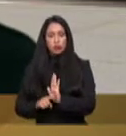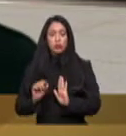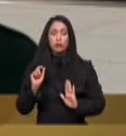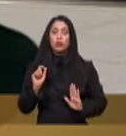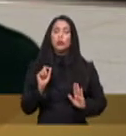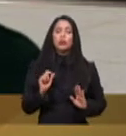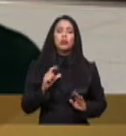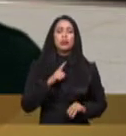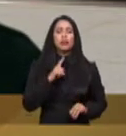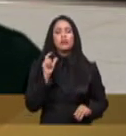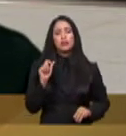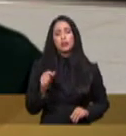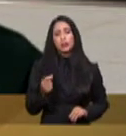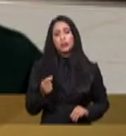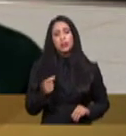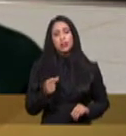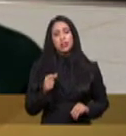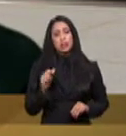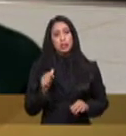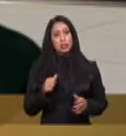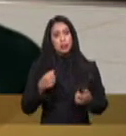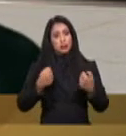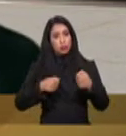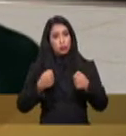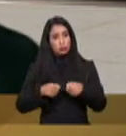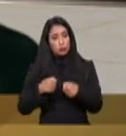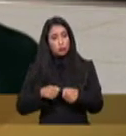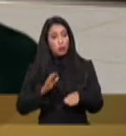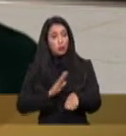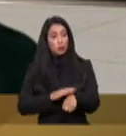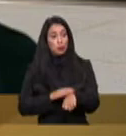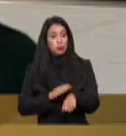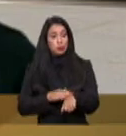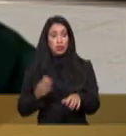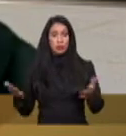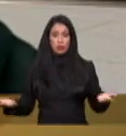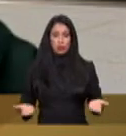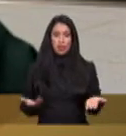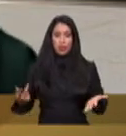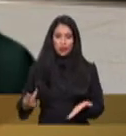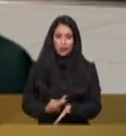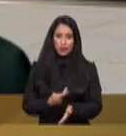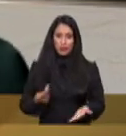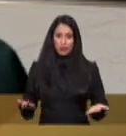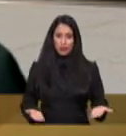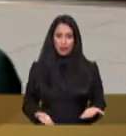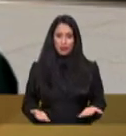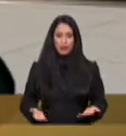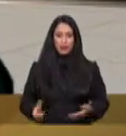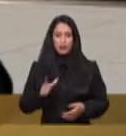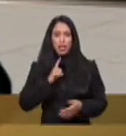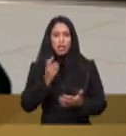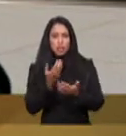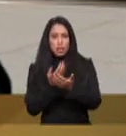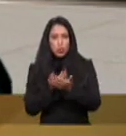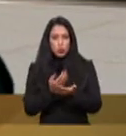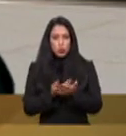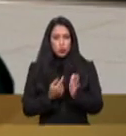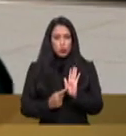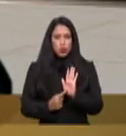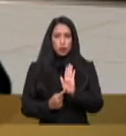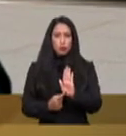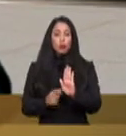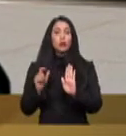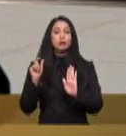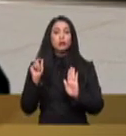é insuficiente para definir o momento atual. Mais propício, segundo alguns estudos,